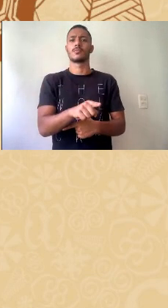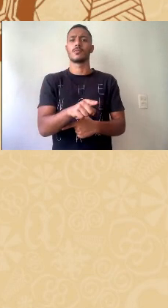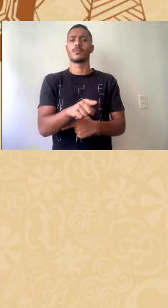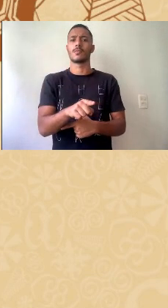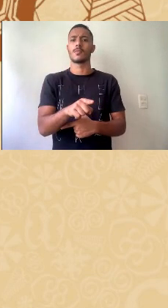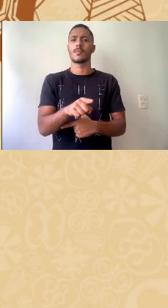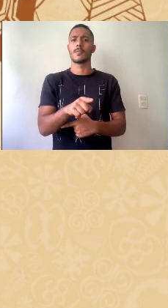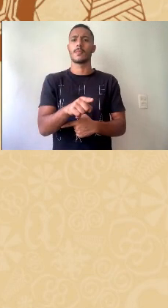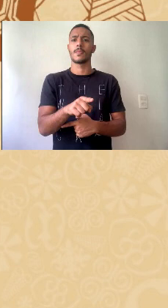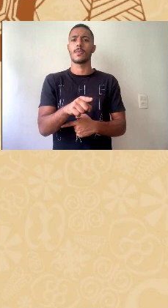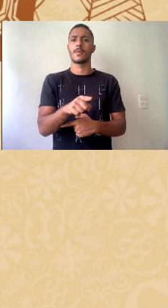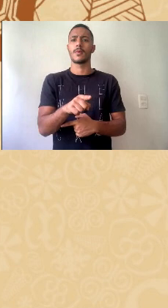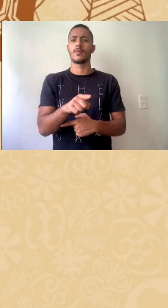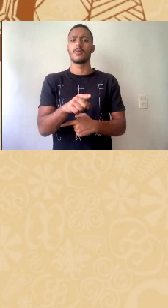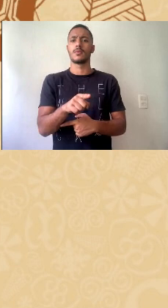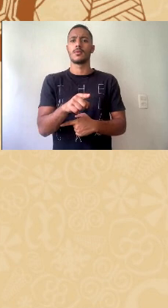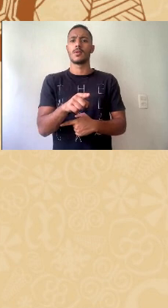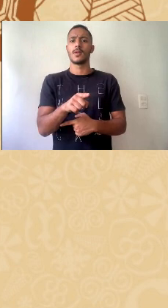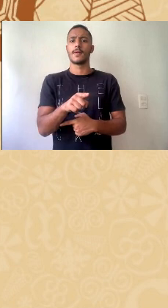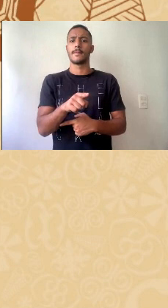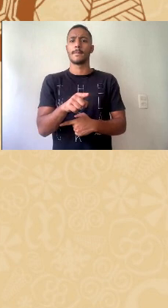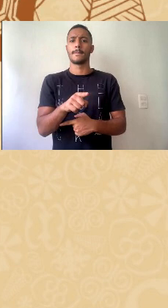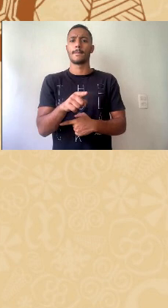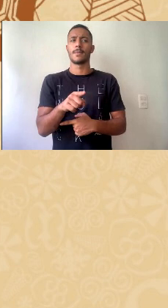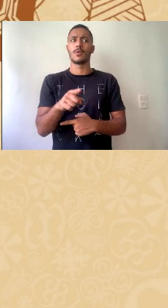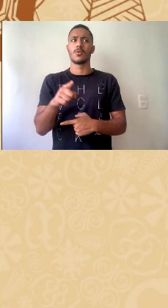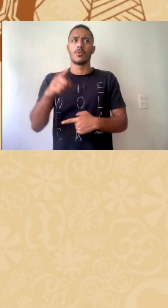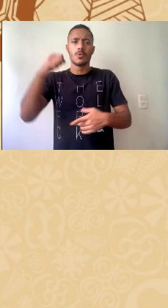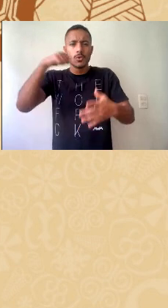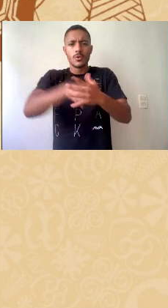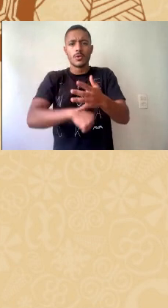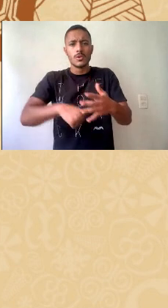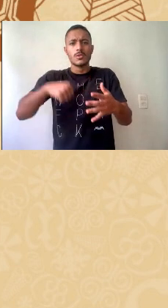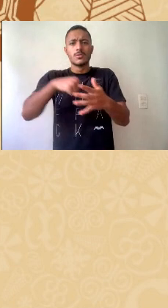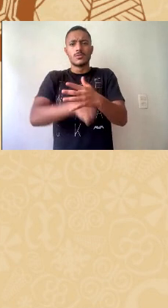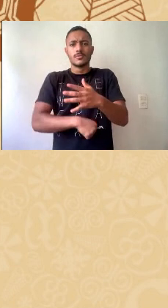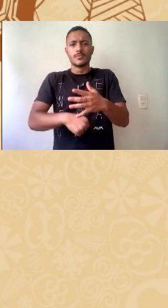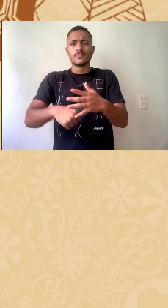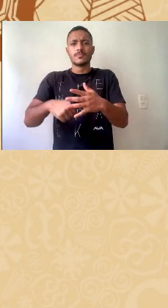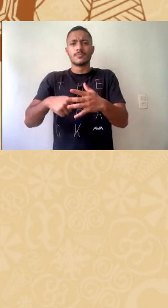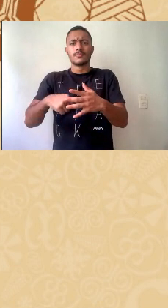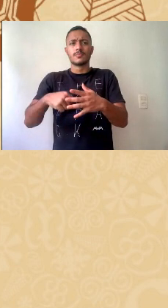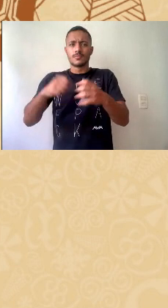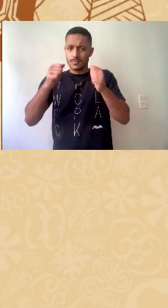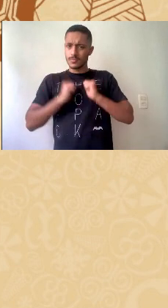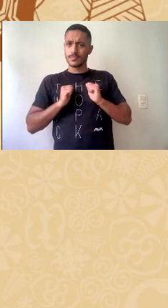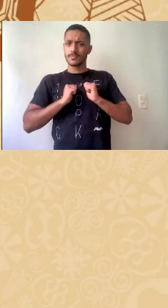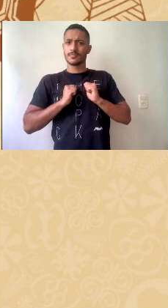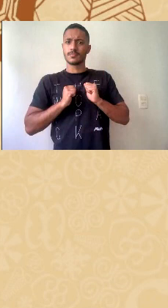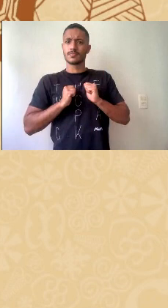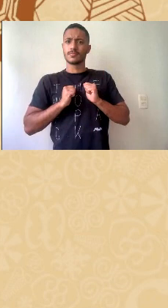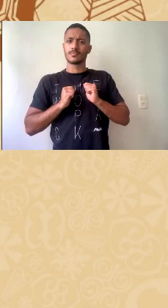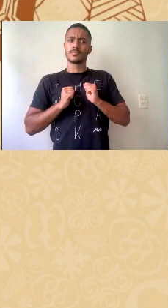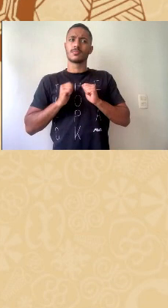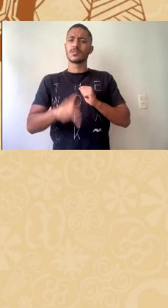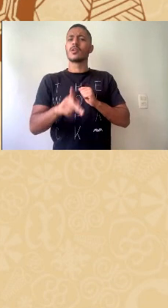assim, né? Em uma conquista dada para nós. Sempre foram conquistas